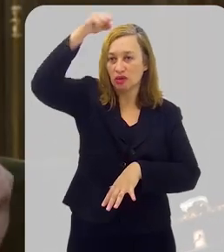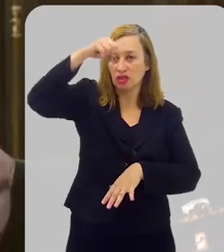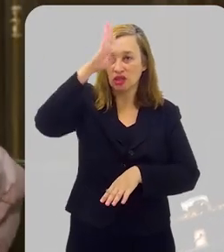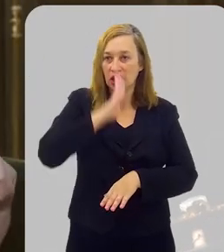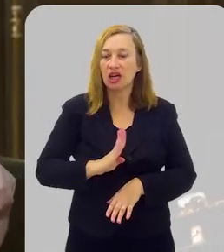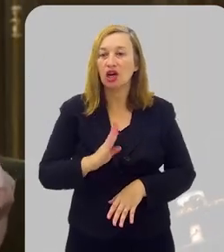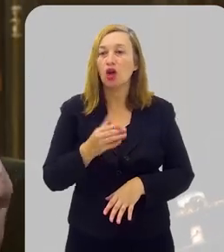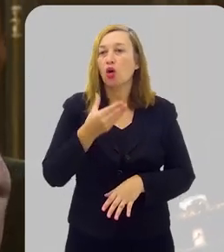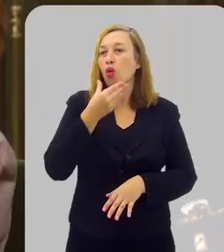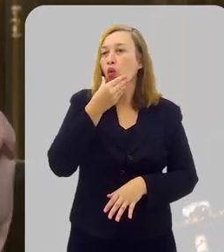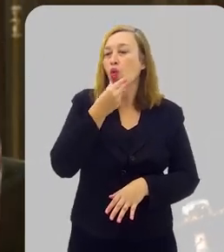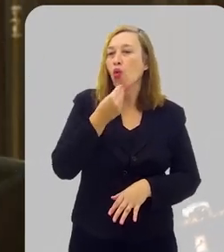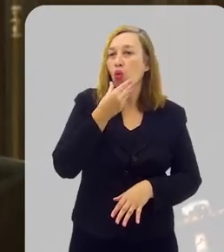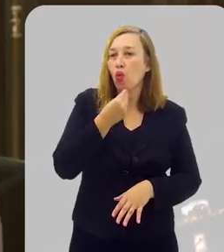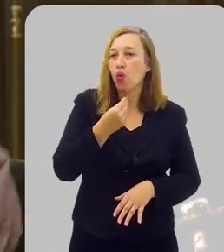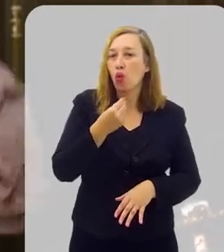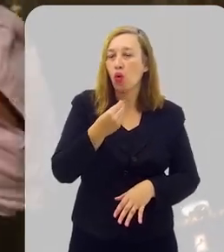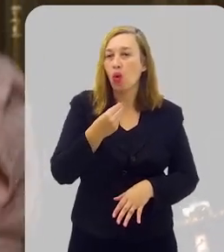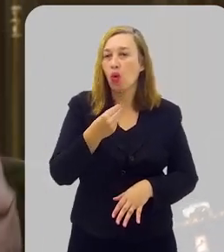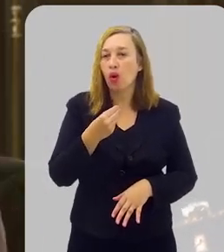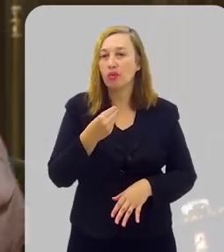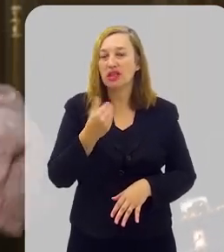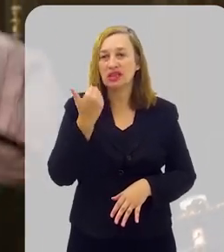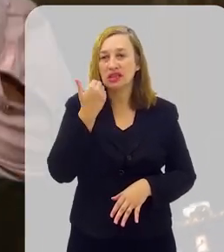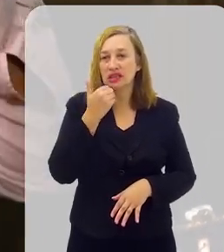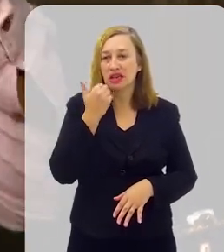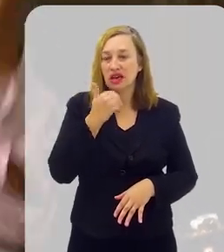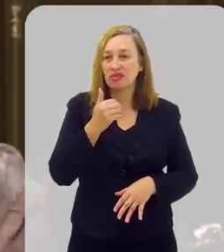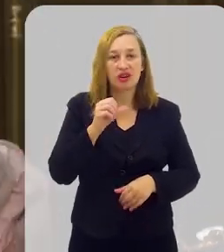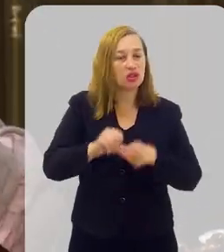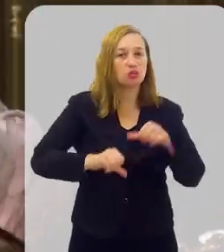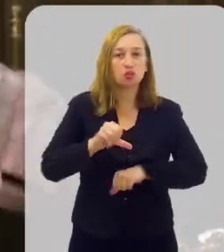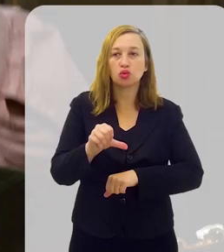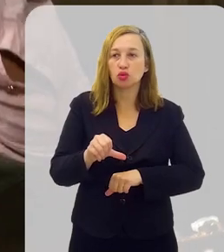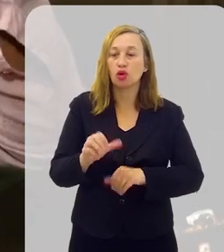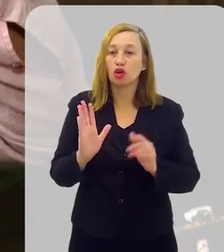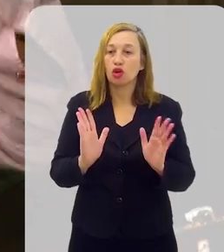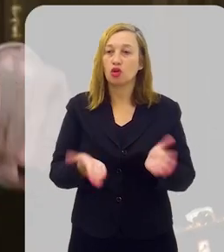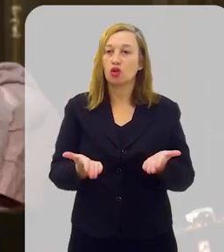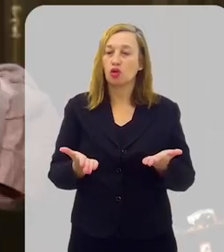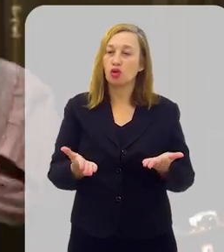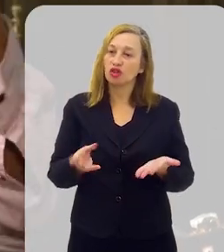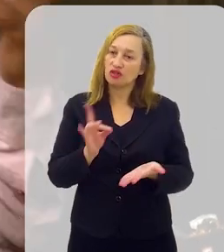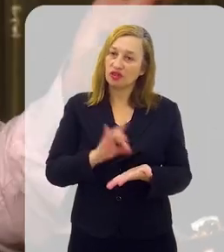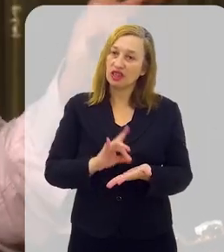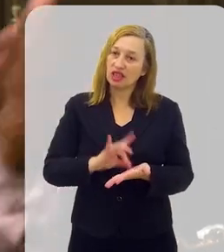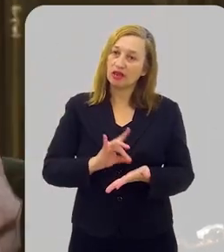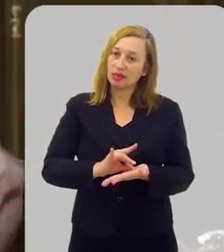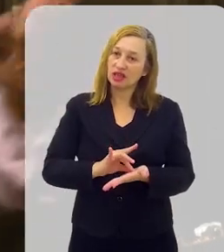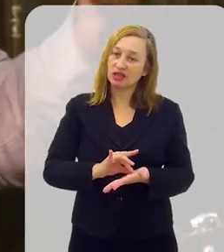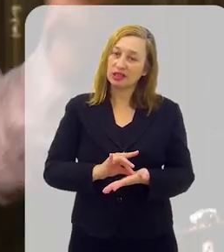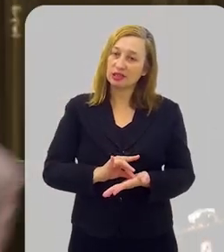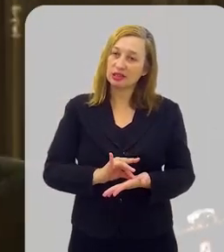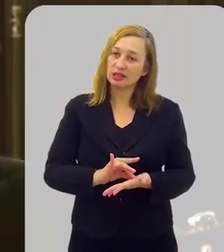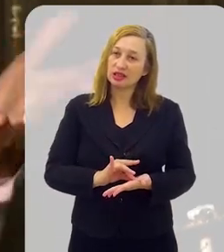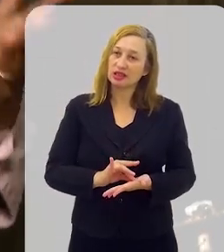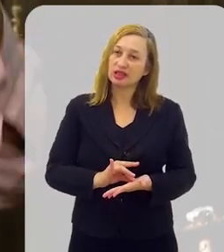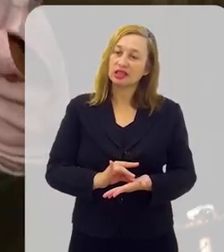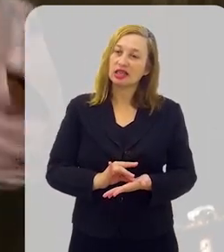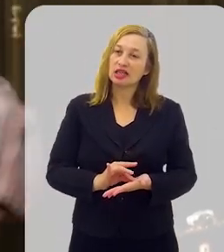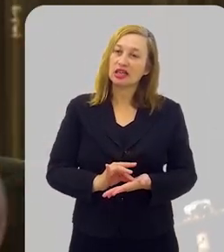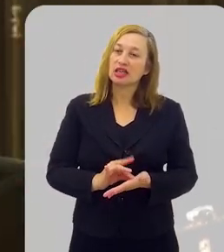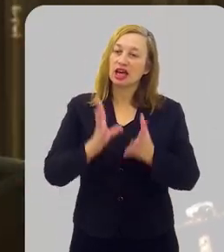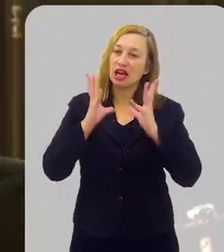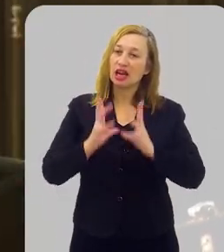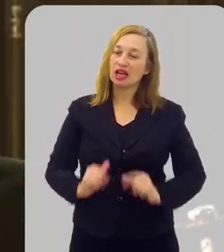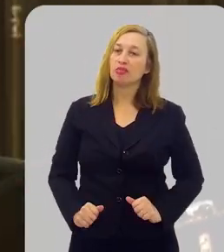E graças a Deus, o homem que mentia não mente mais. Olha, o homem que adulterava não adultera mais. E hoje